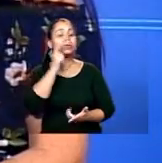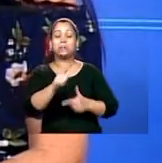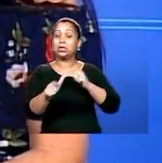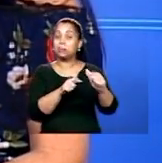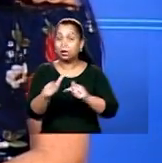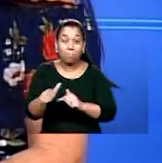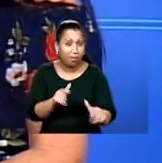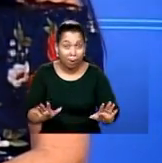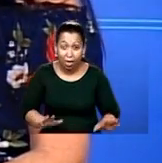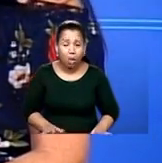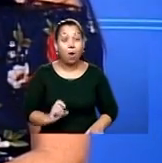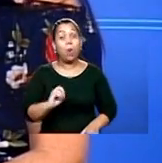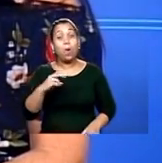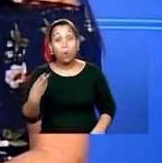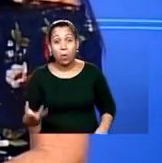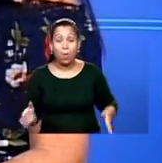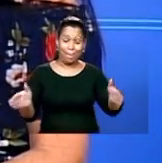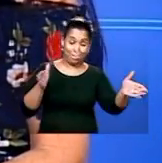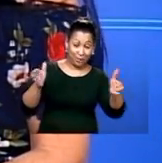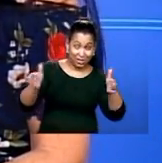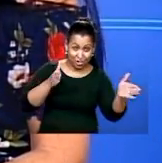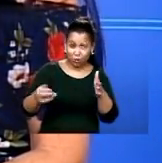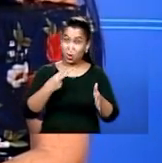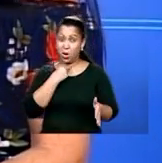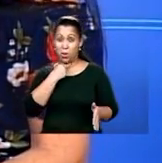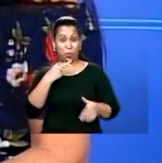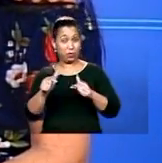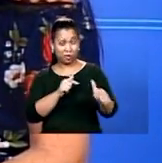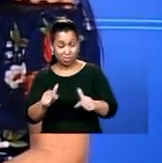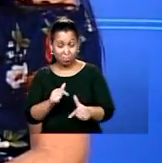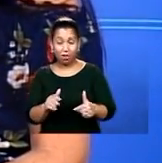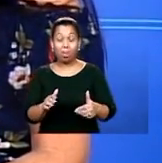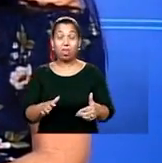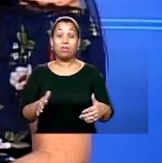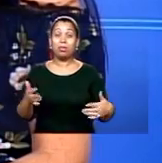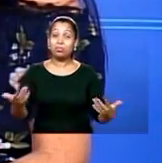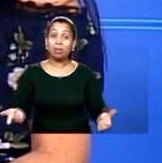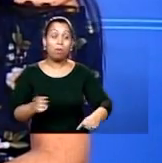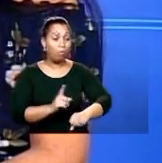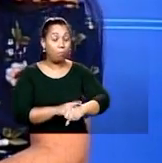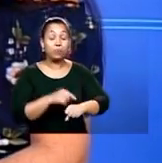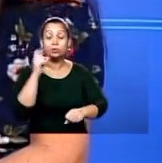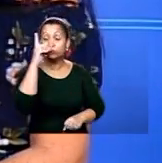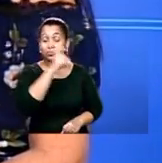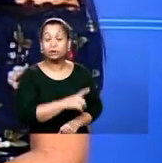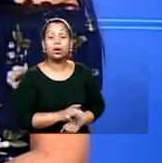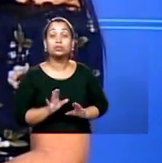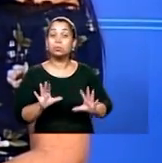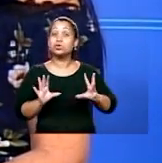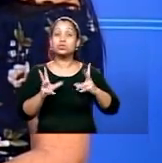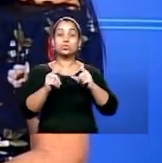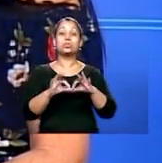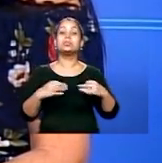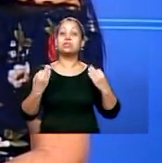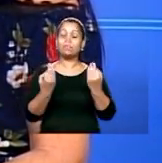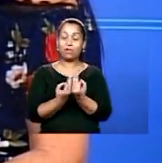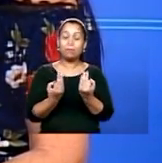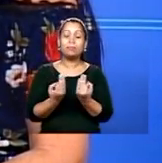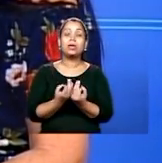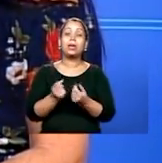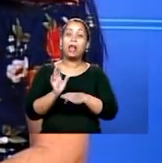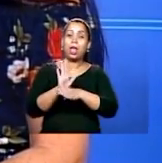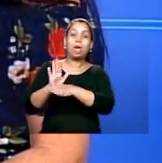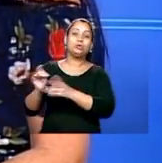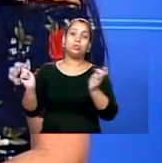trabalho, ou seja ela temporária, né, que um momento de dificuldade da família, mas que todas as famílias sejam